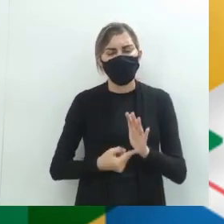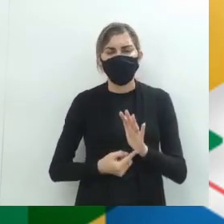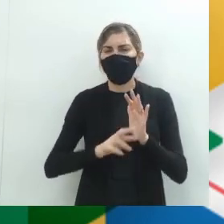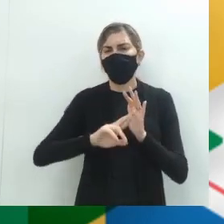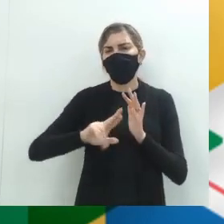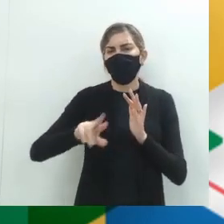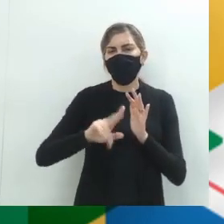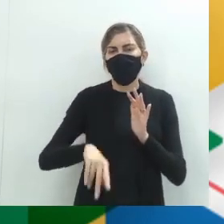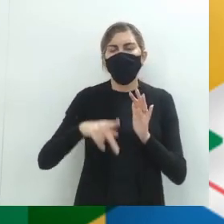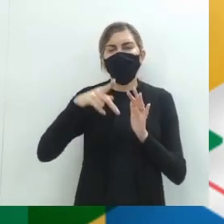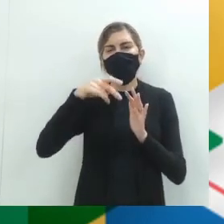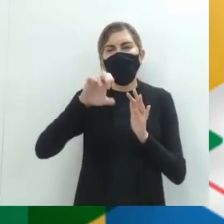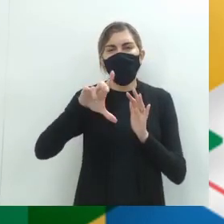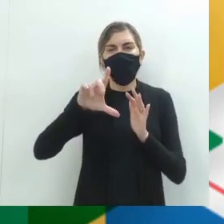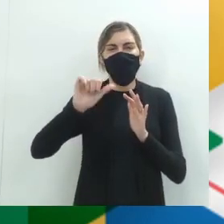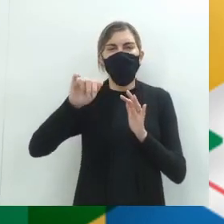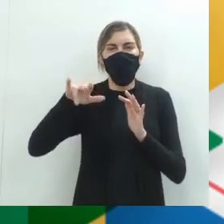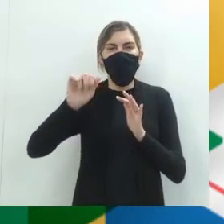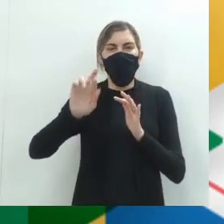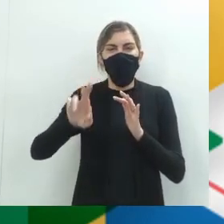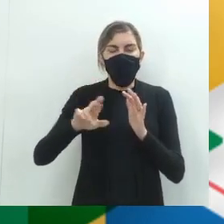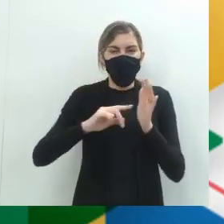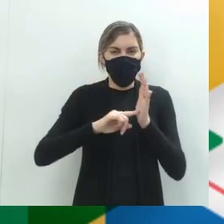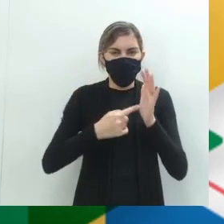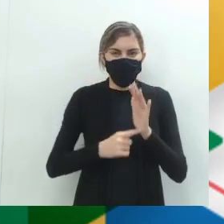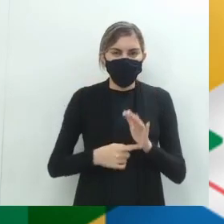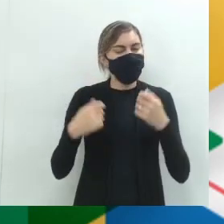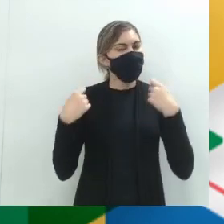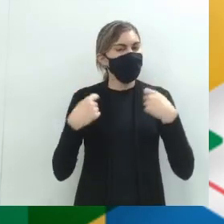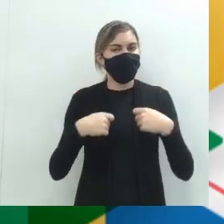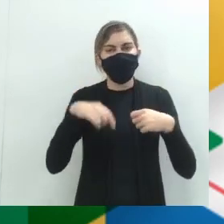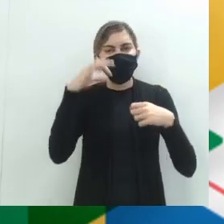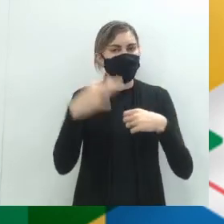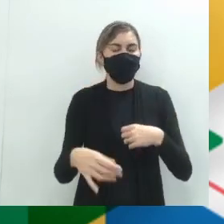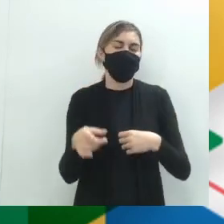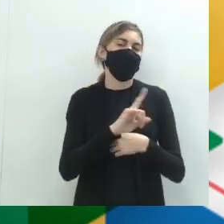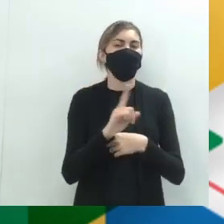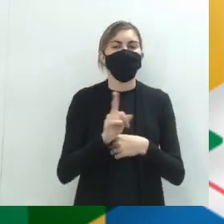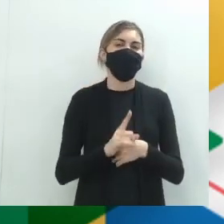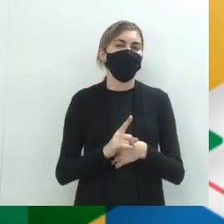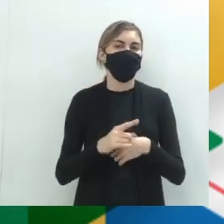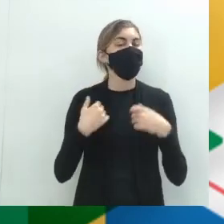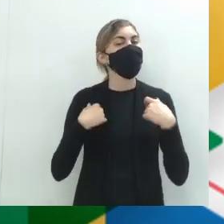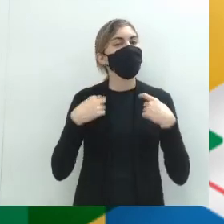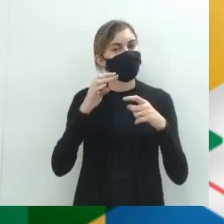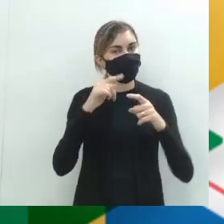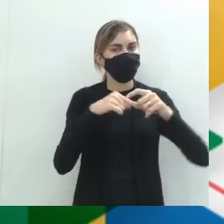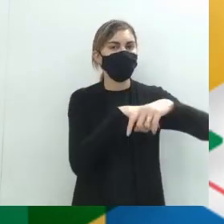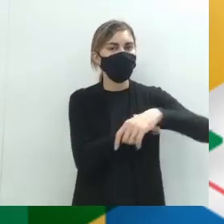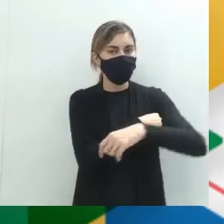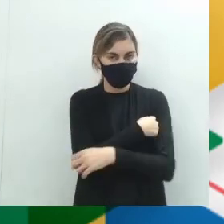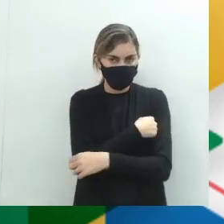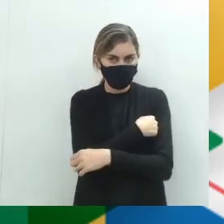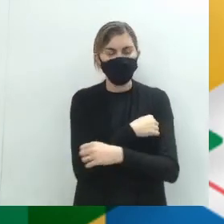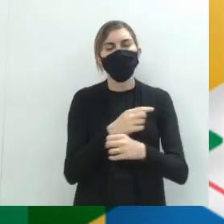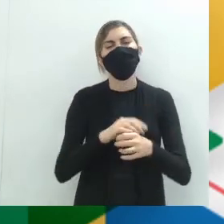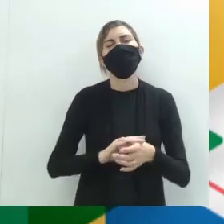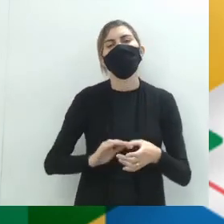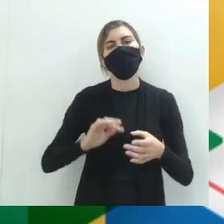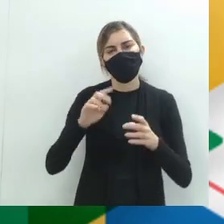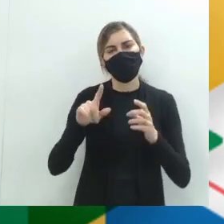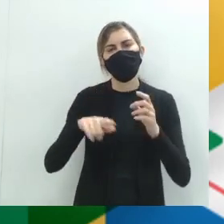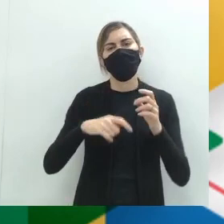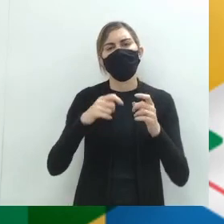não muito peculiar e é um critério impreciso. O termômetro é um